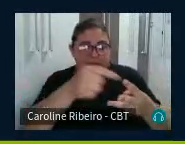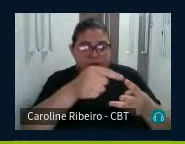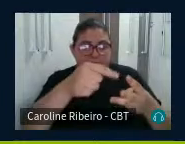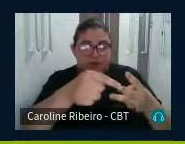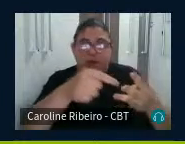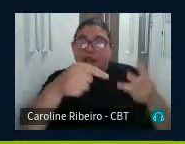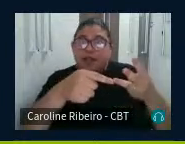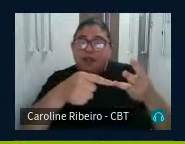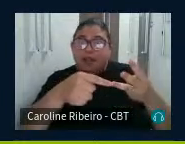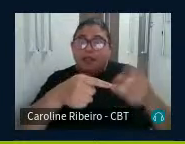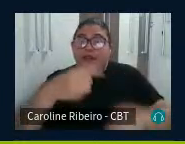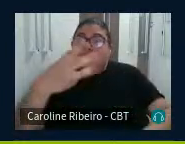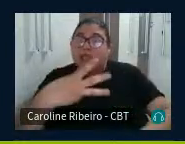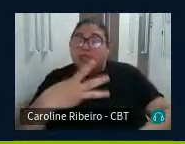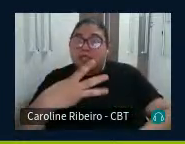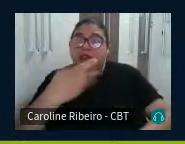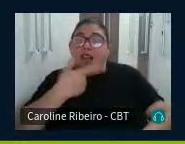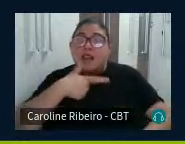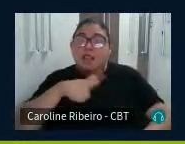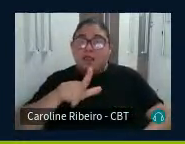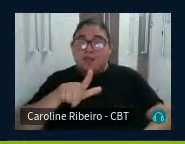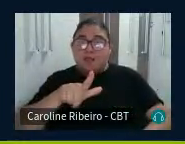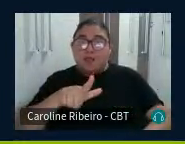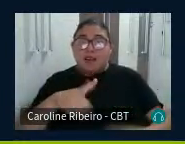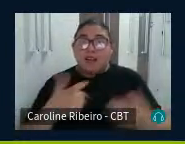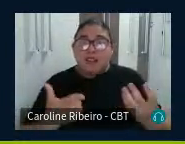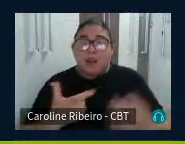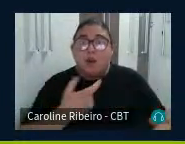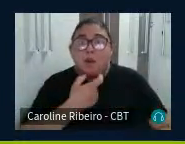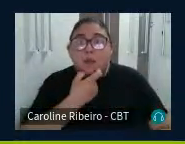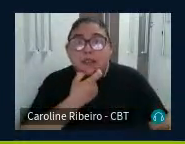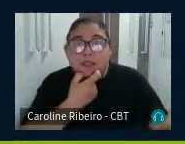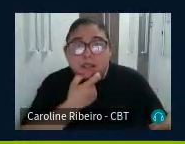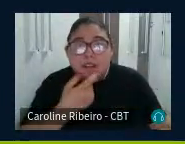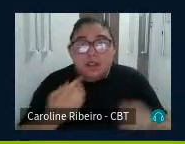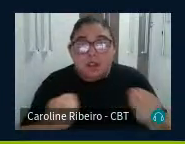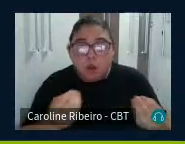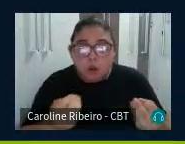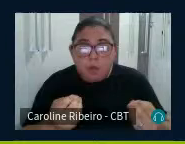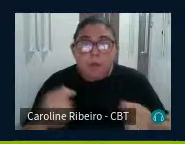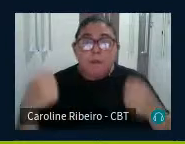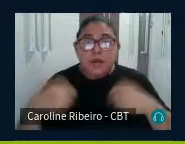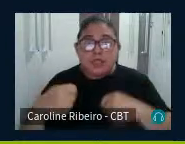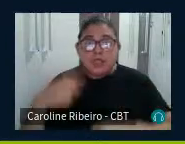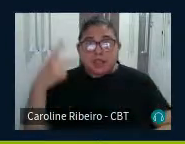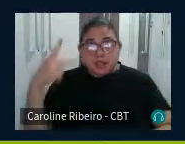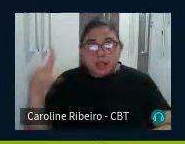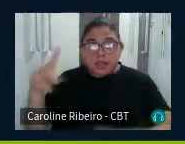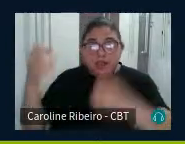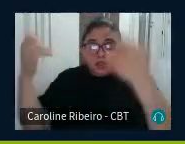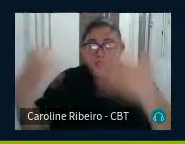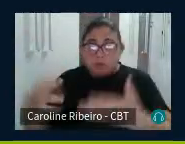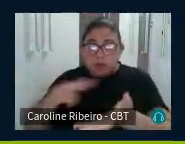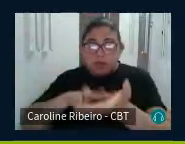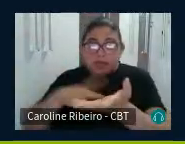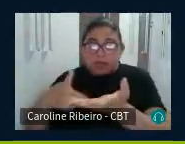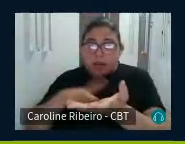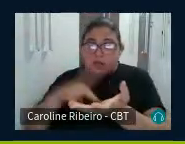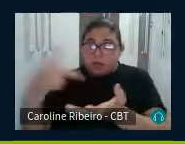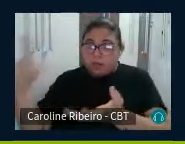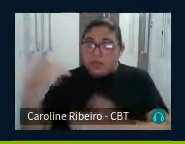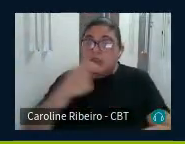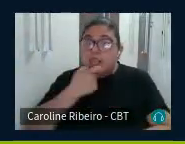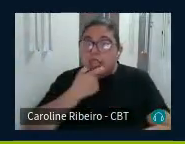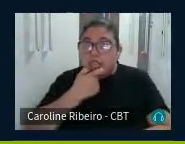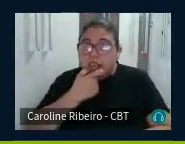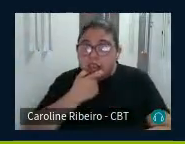Então, assim, esse professor precisaria o quê? Tá passando pra gente o que, que ele quer dizer? Pra gente fazer a filmagem